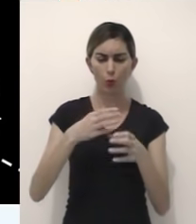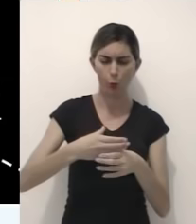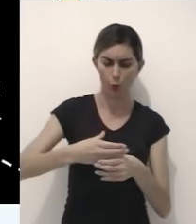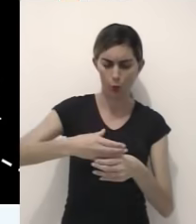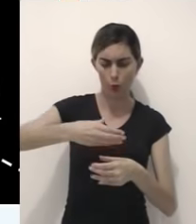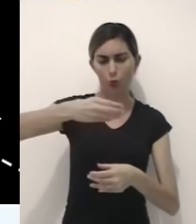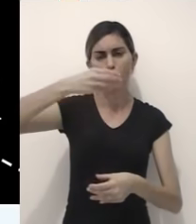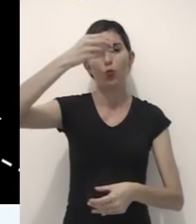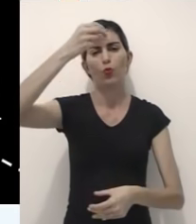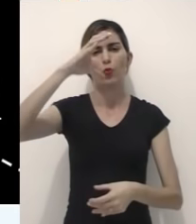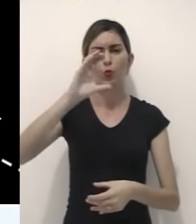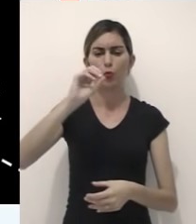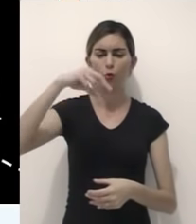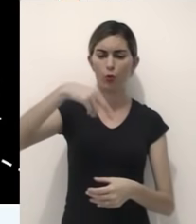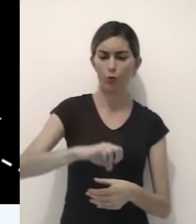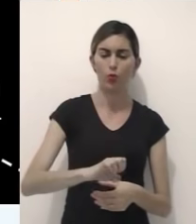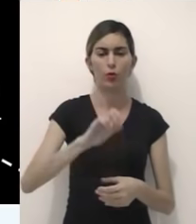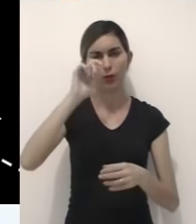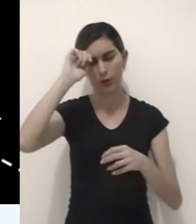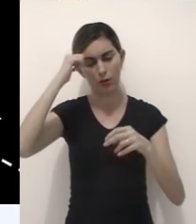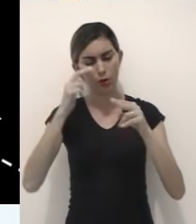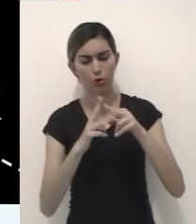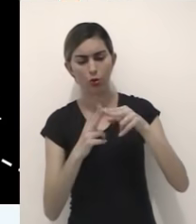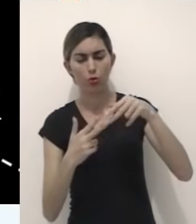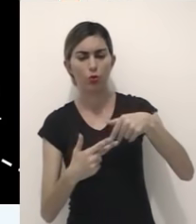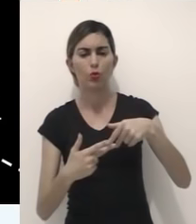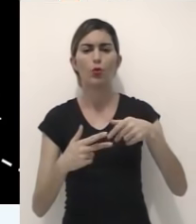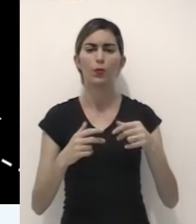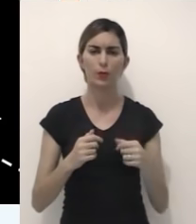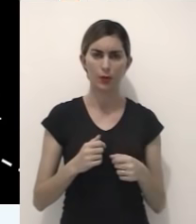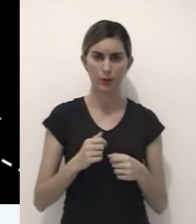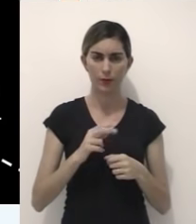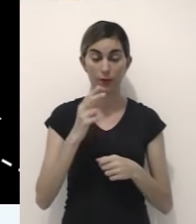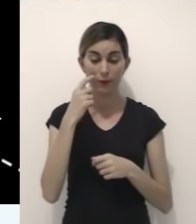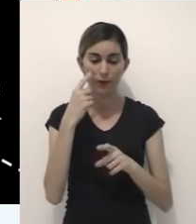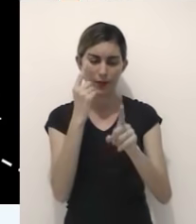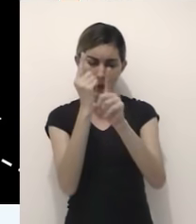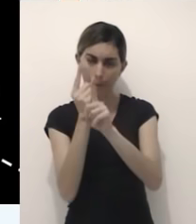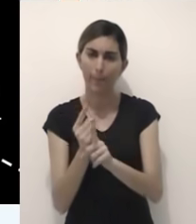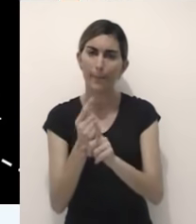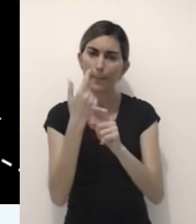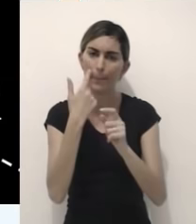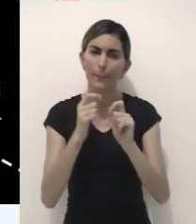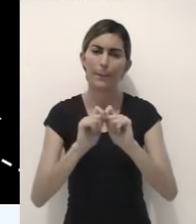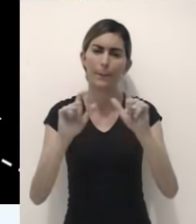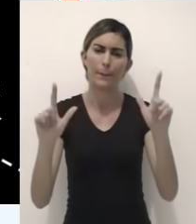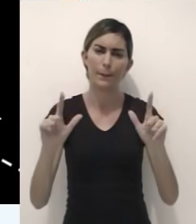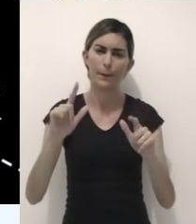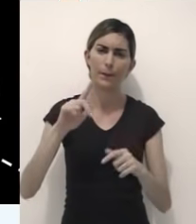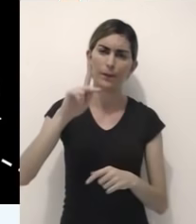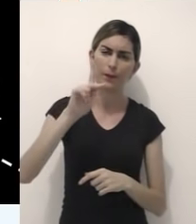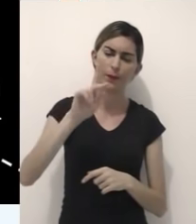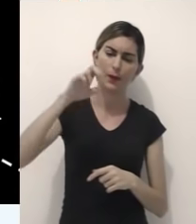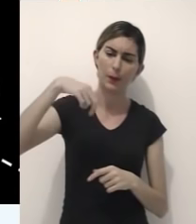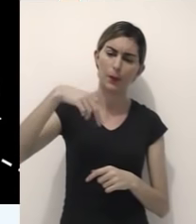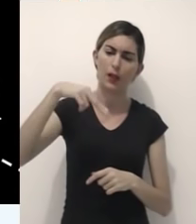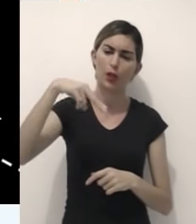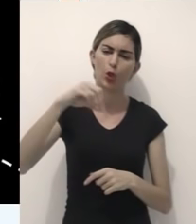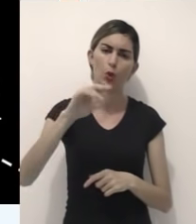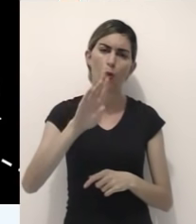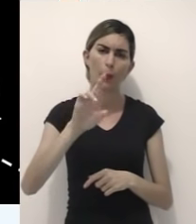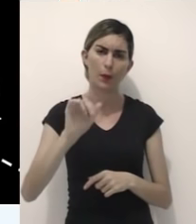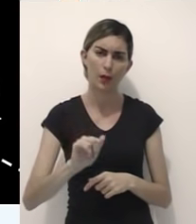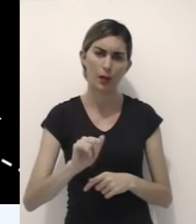um cone, que é a sombra chamada penumbra. Localizem na imagem aí a palavra